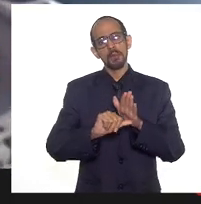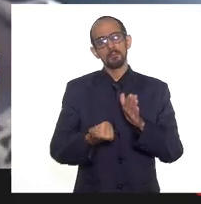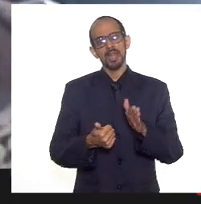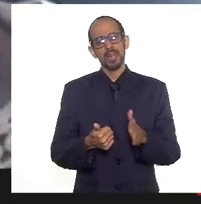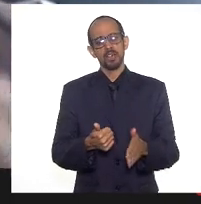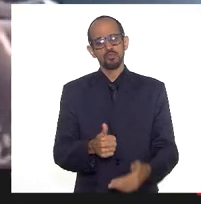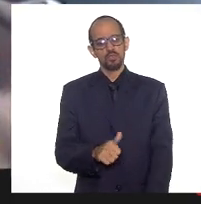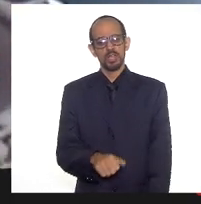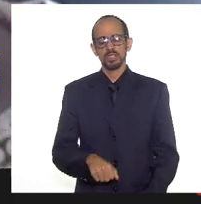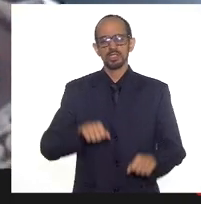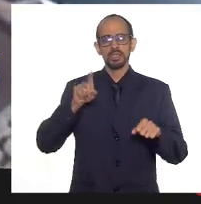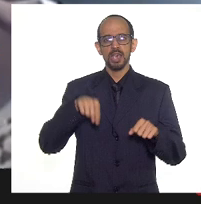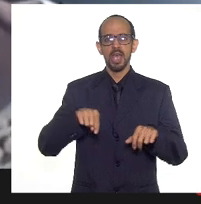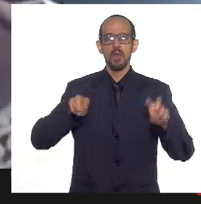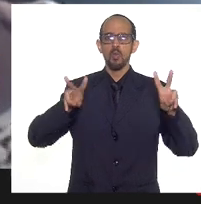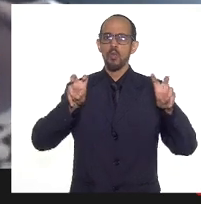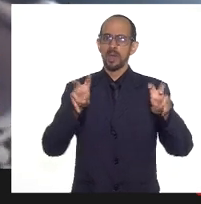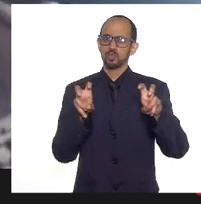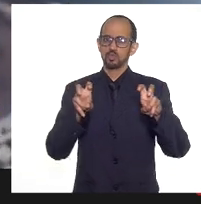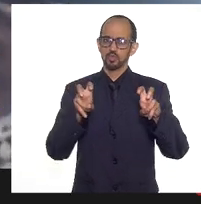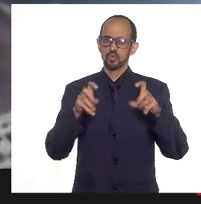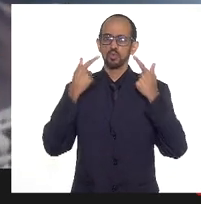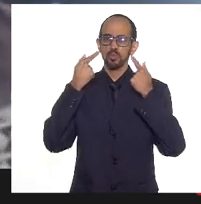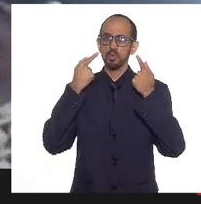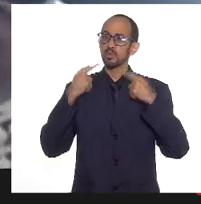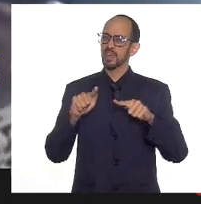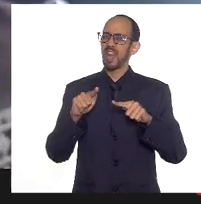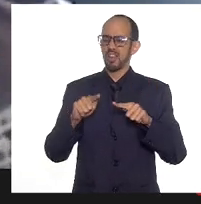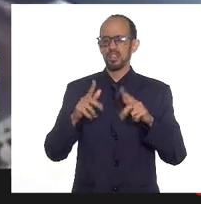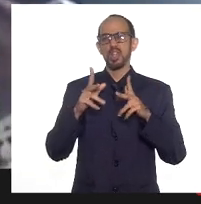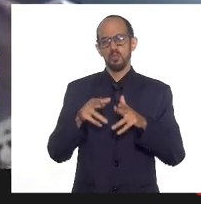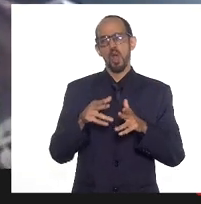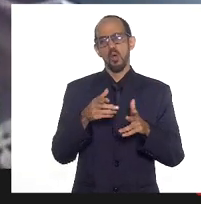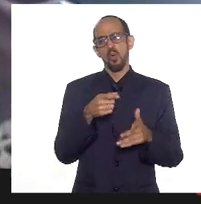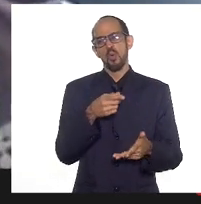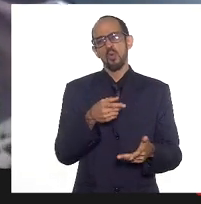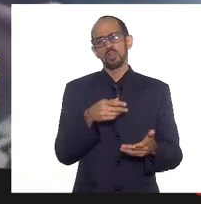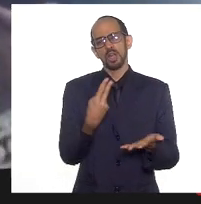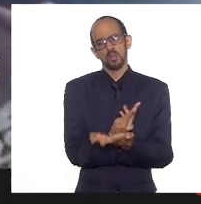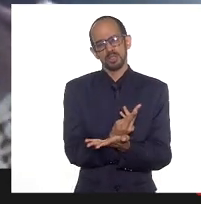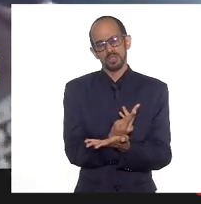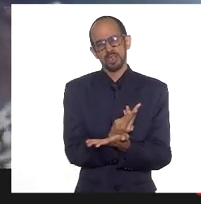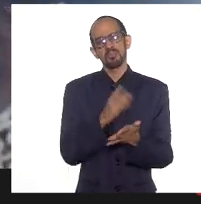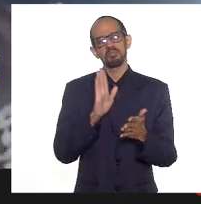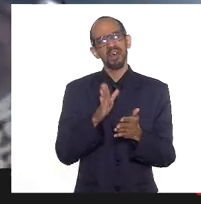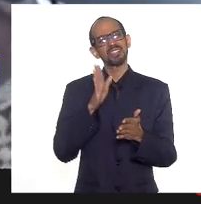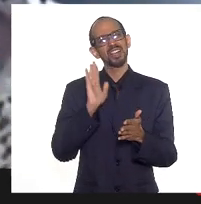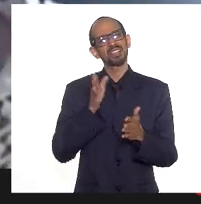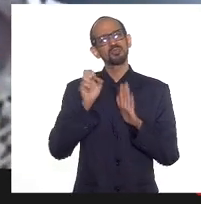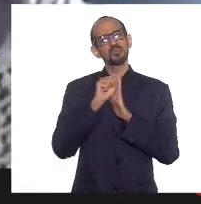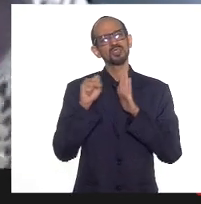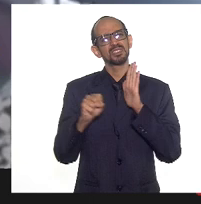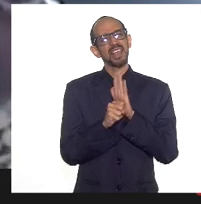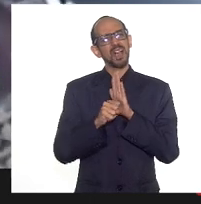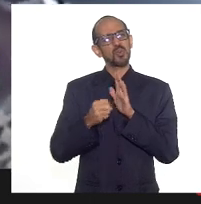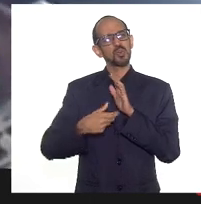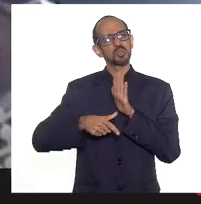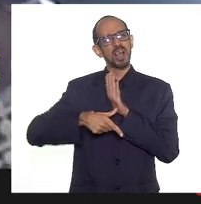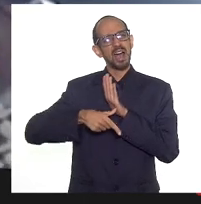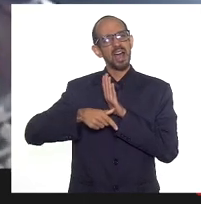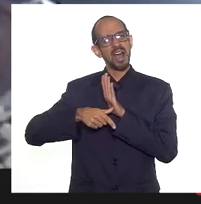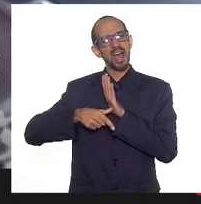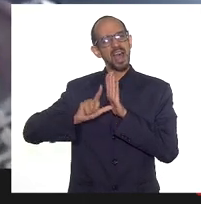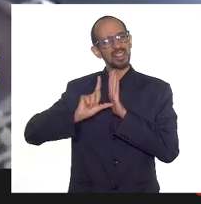tratado como um assunto da gravidade que ele merece. Mas nós estamos com séculos de atraso, né? Apesar